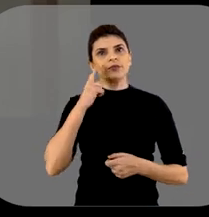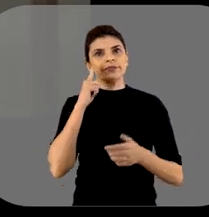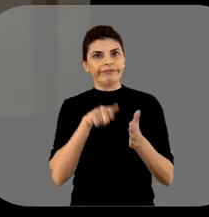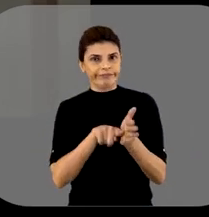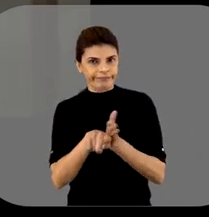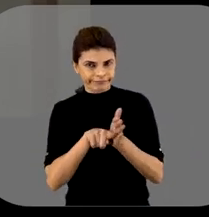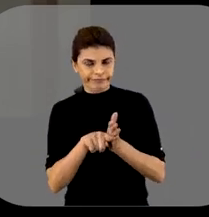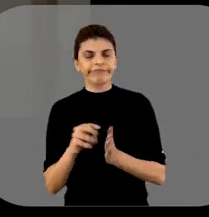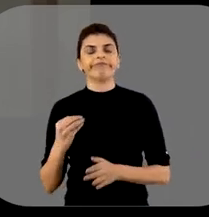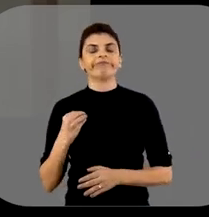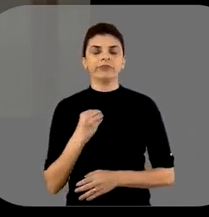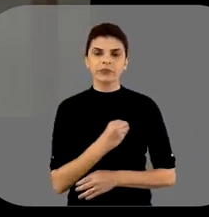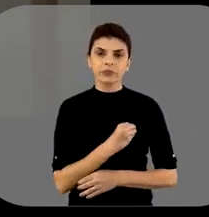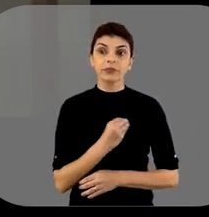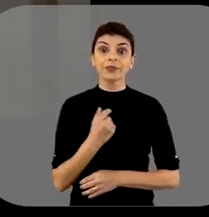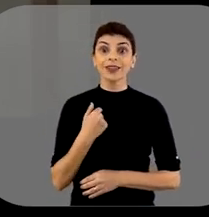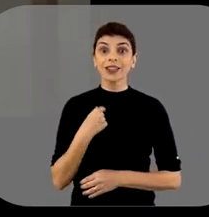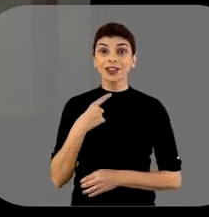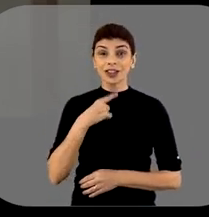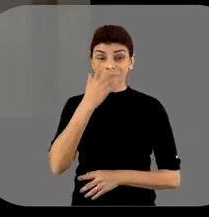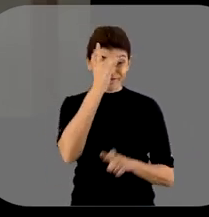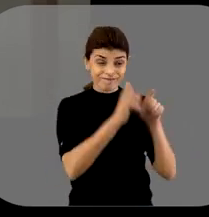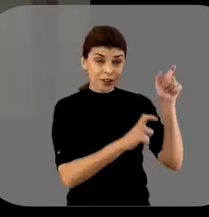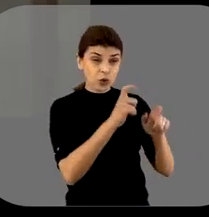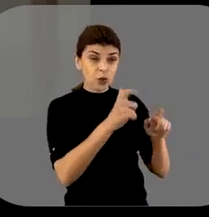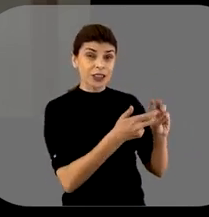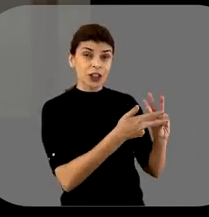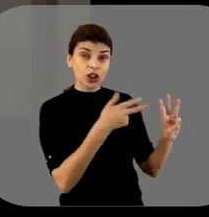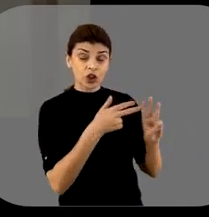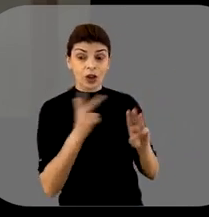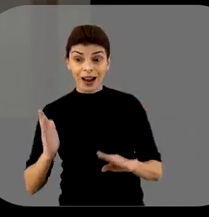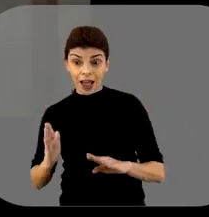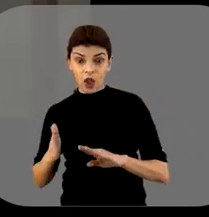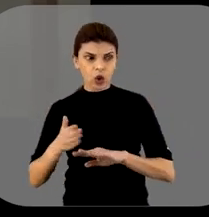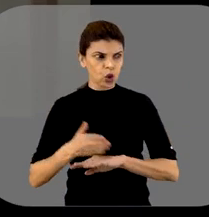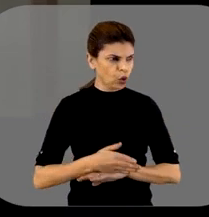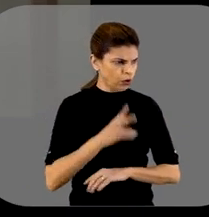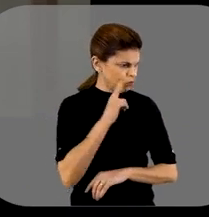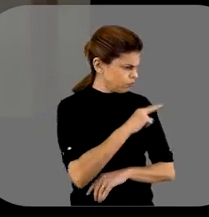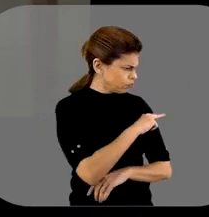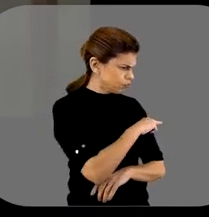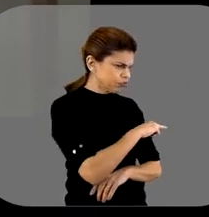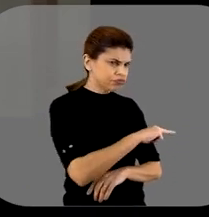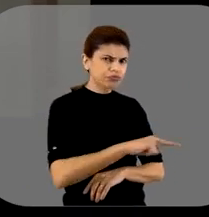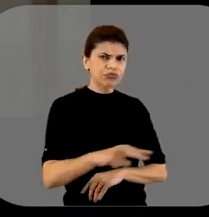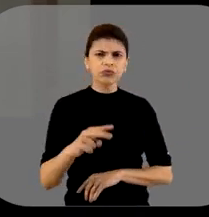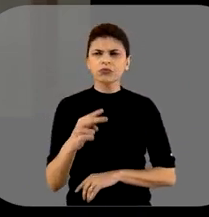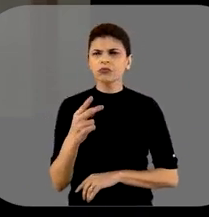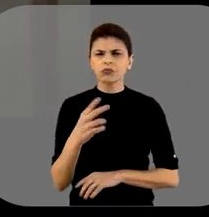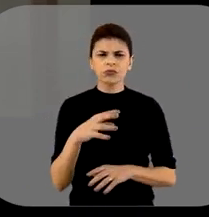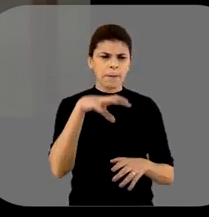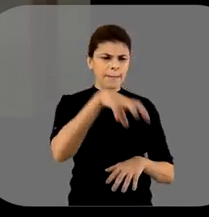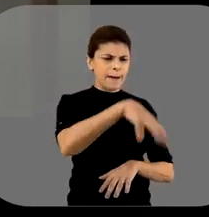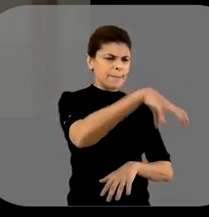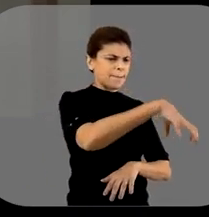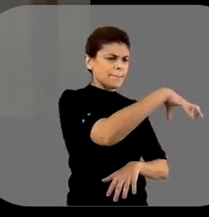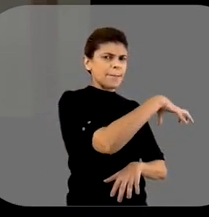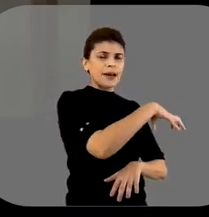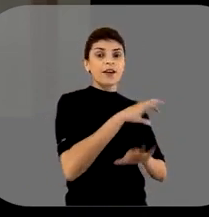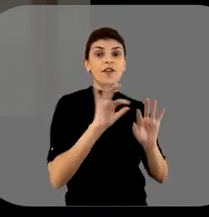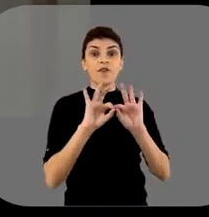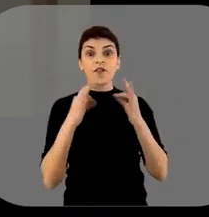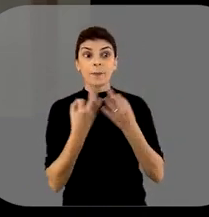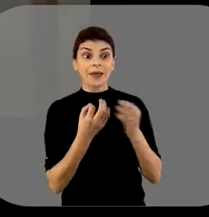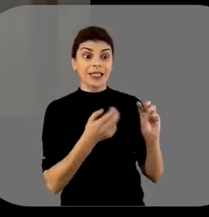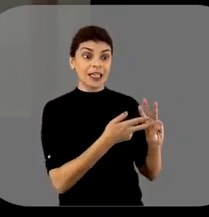era um dos dias onde a gente atendia muitos índios. Então, quando ela entrou no corredor, tinha umas 3-4 famílias indígenas. Ela